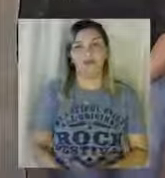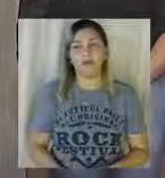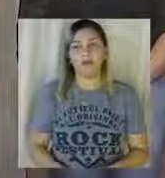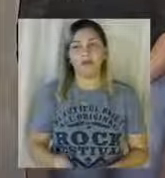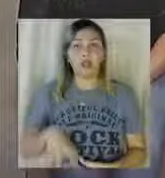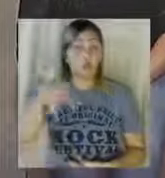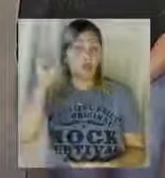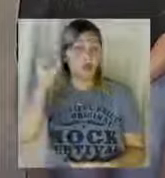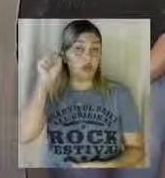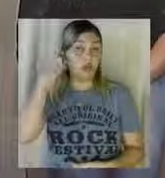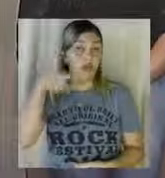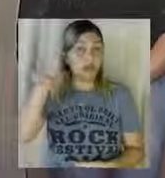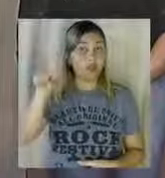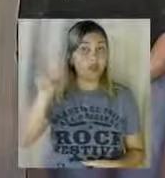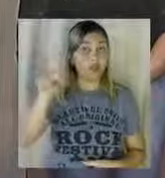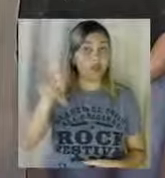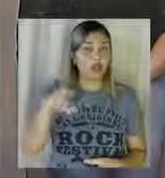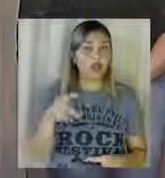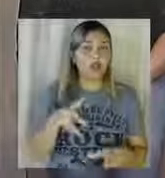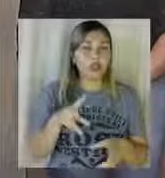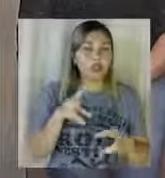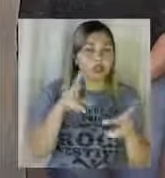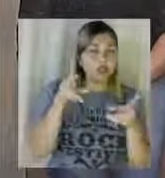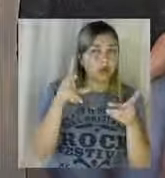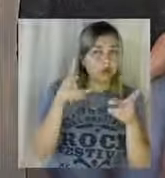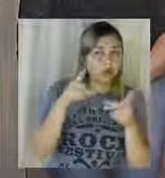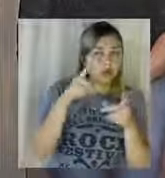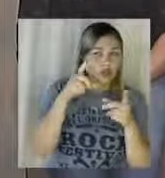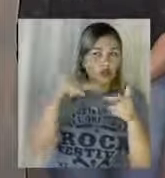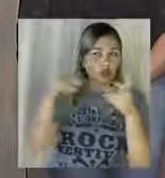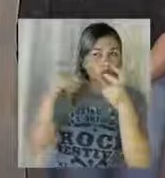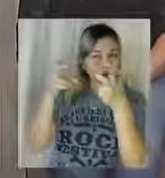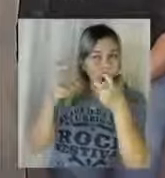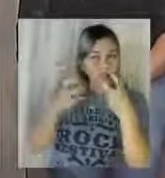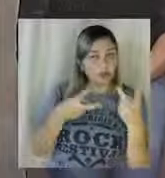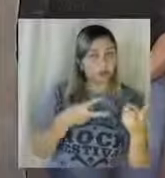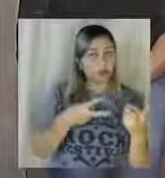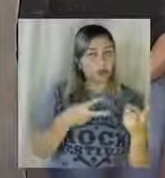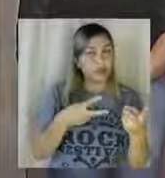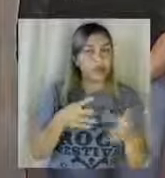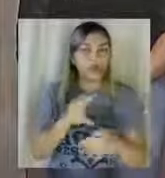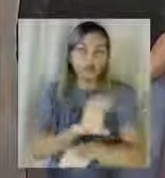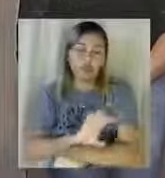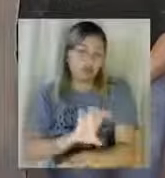Os ouvintes lá ainda observam, vê a gente, acho que de outros cursos.